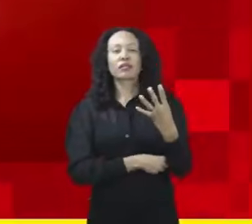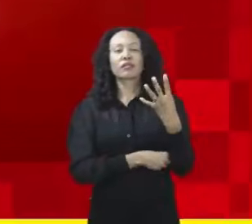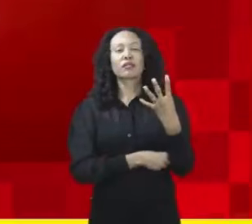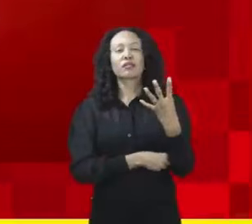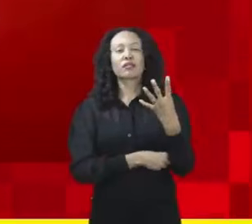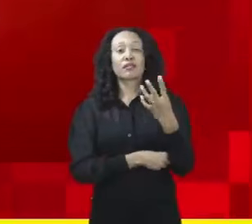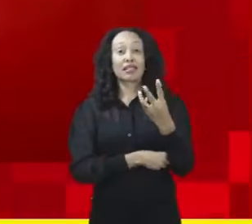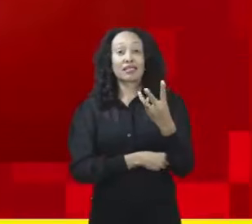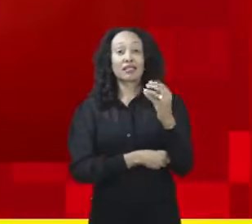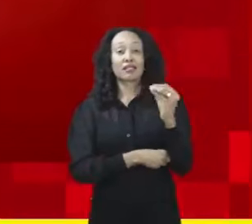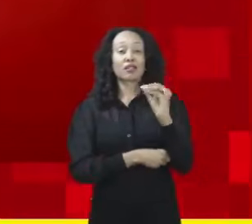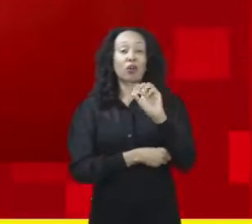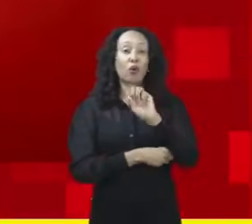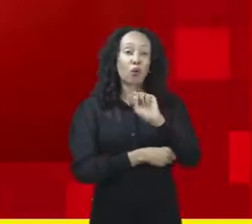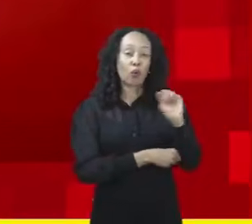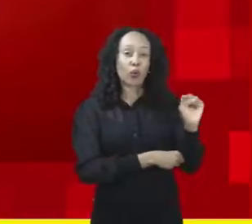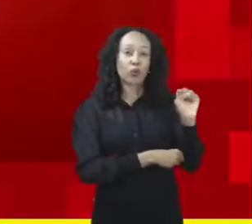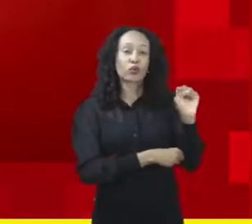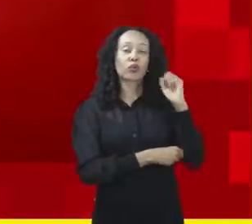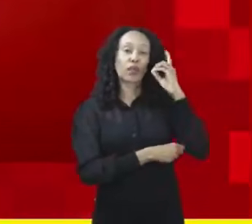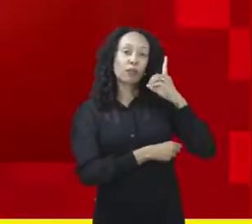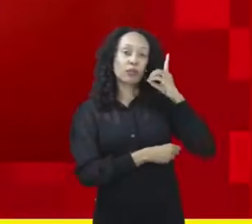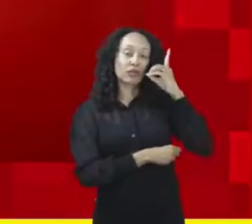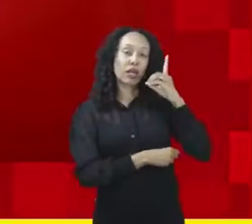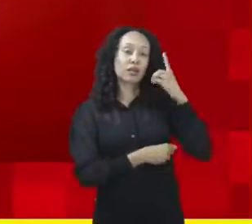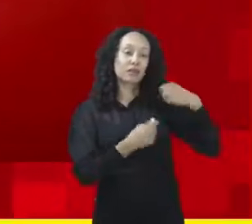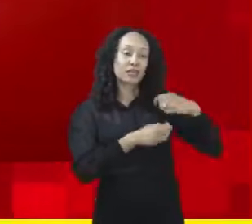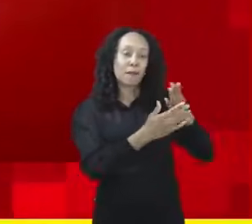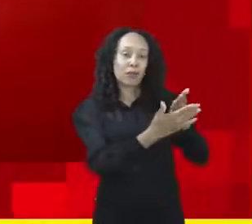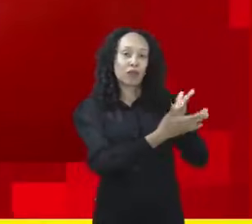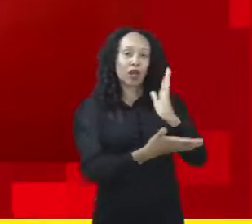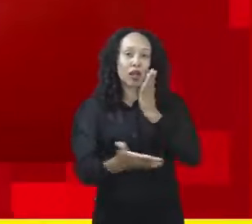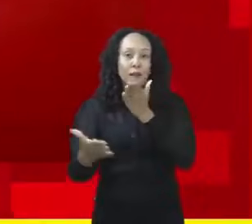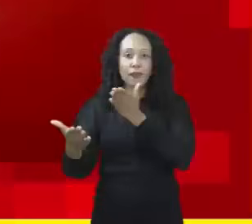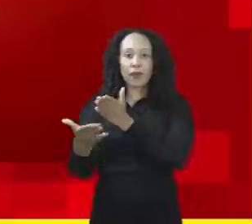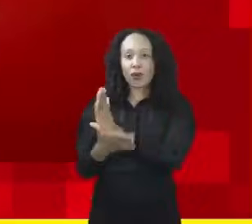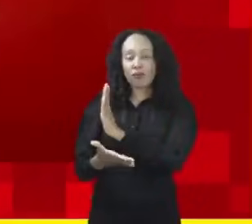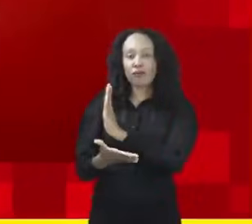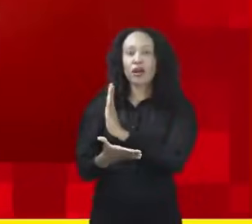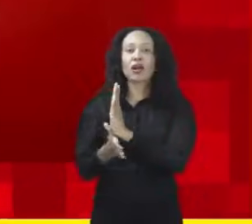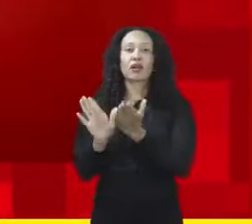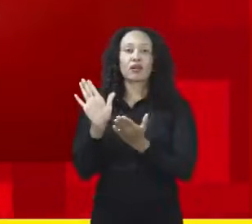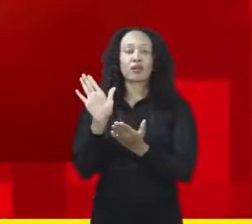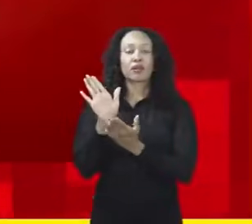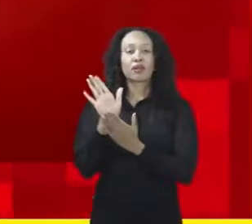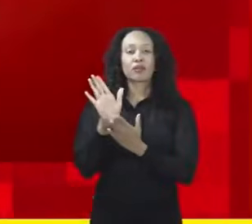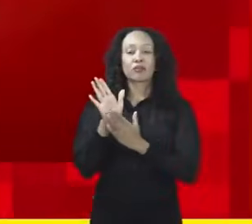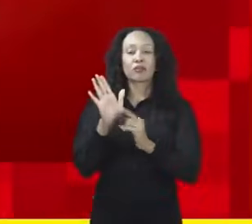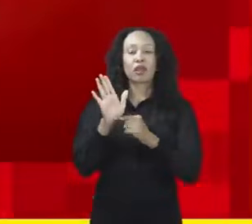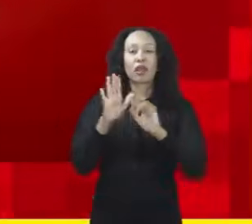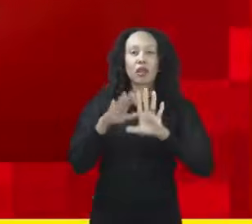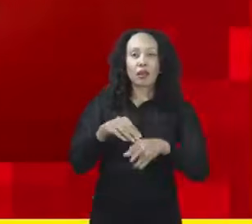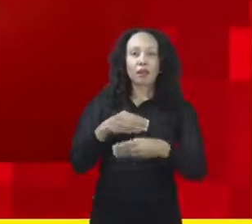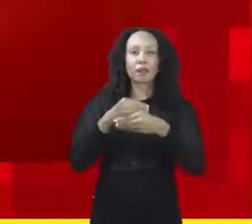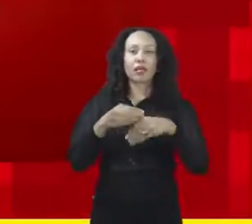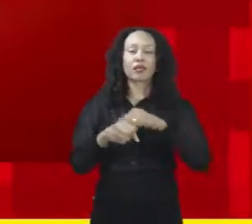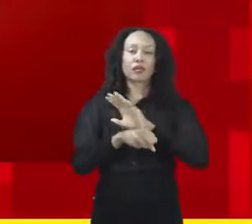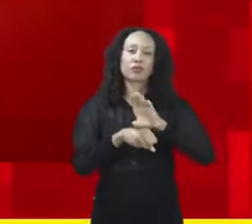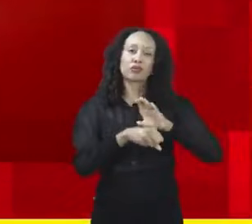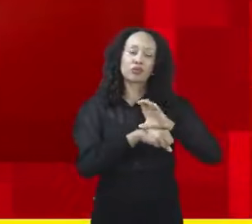precisam, né, aí estar aprovando ela como uma emenda à